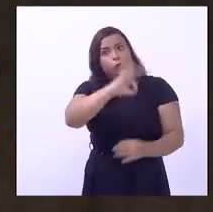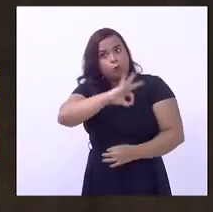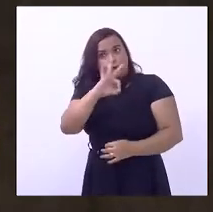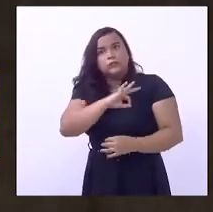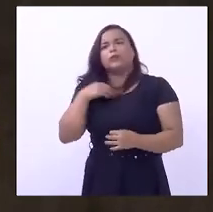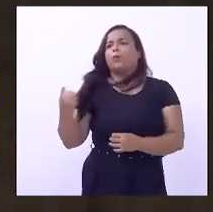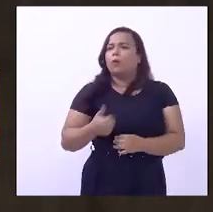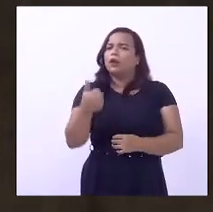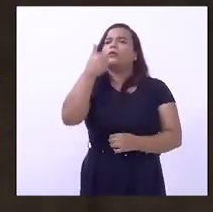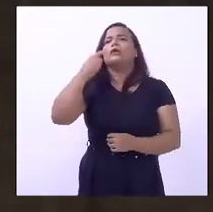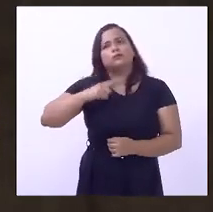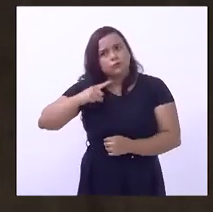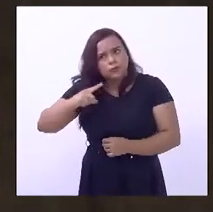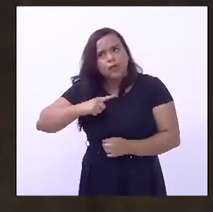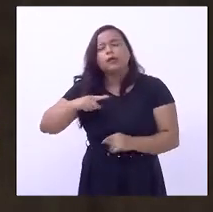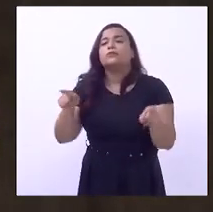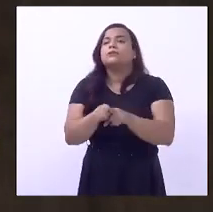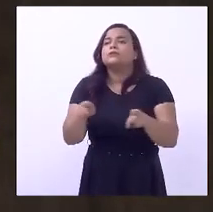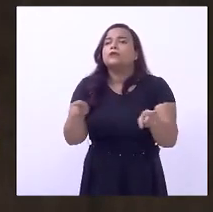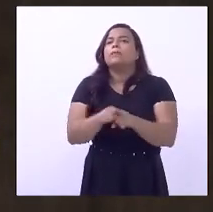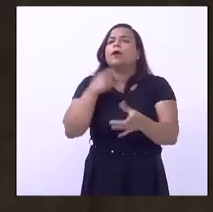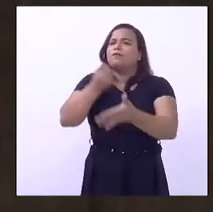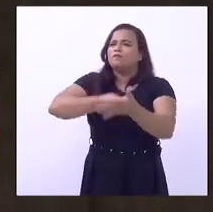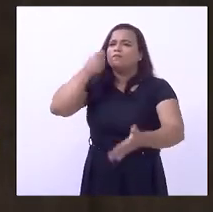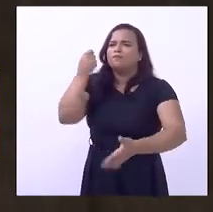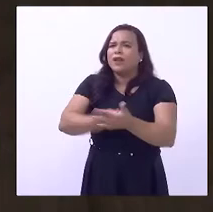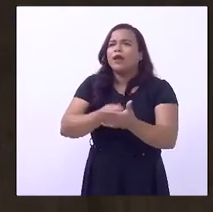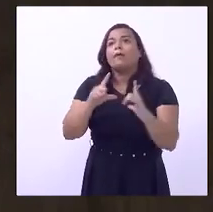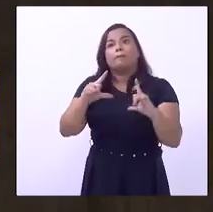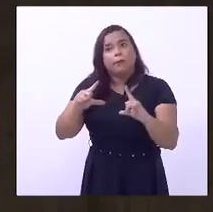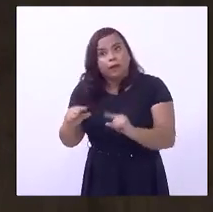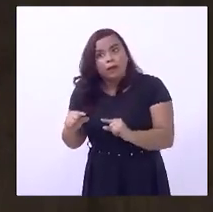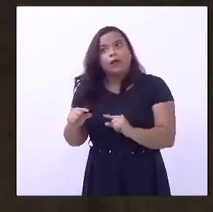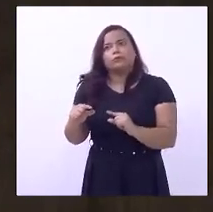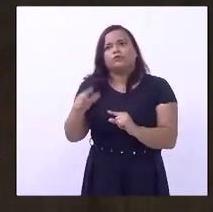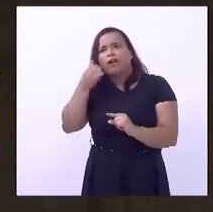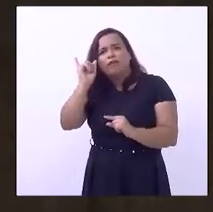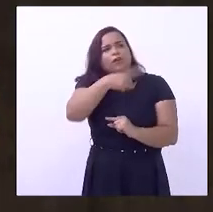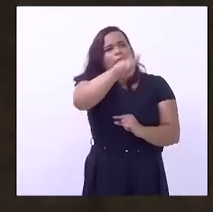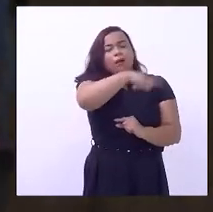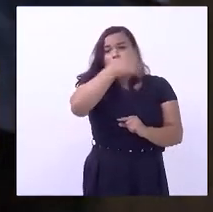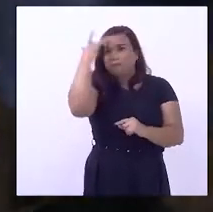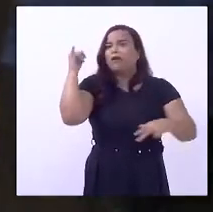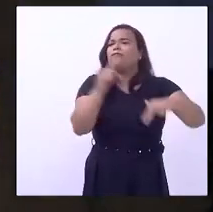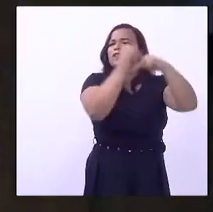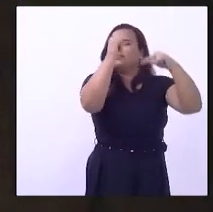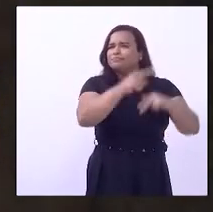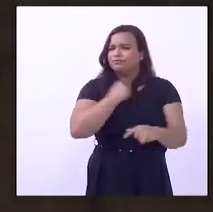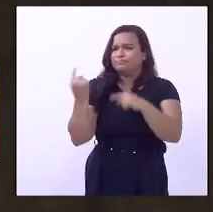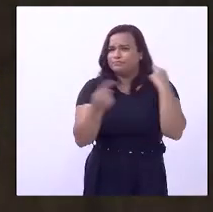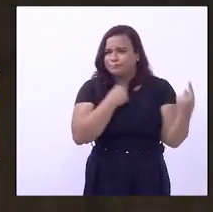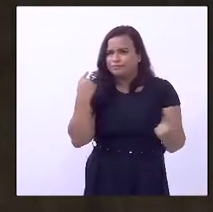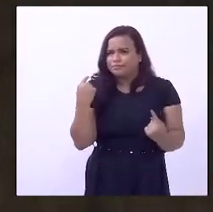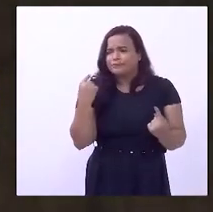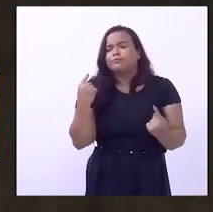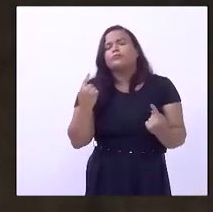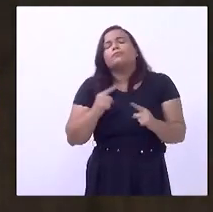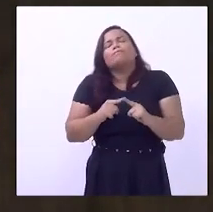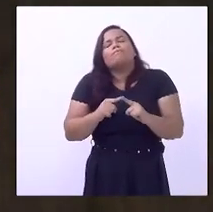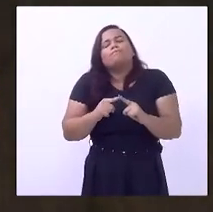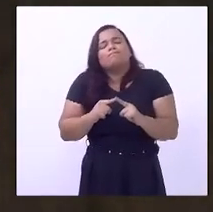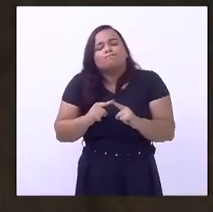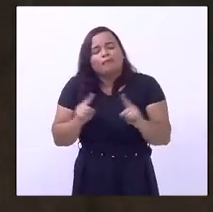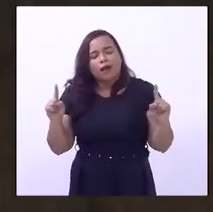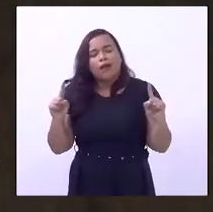qualidade, a cada vez menos enfrentamento que leva inocentes à morte. Mas nós